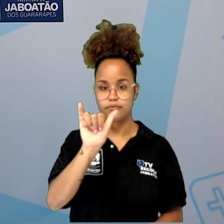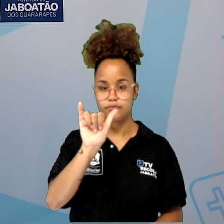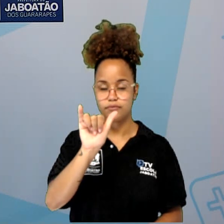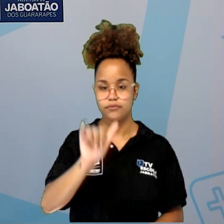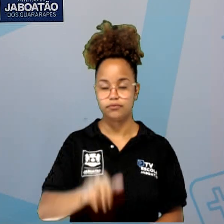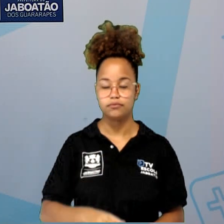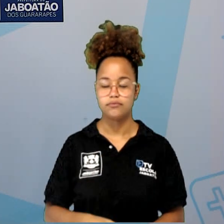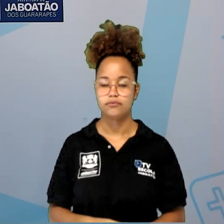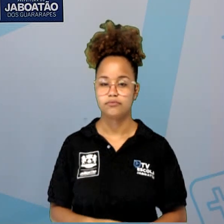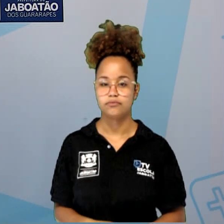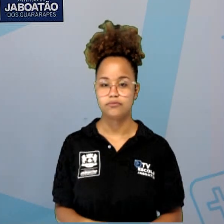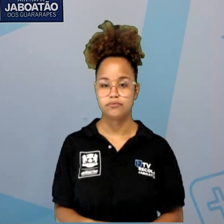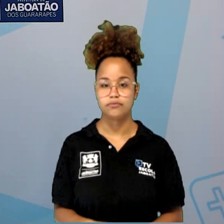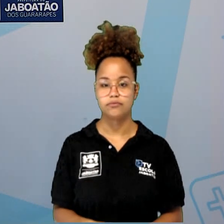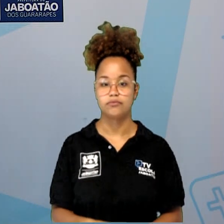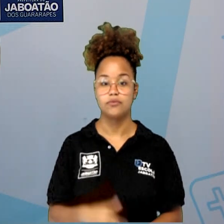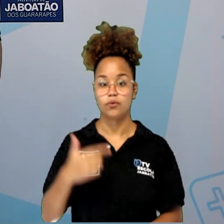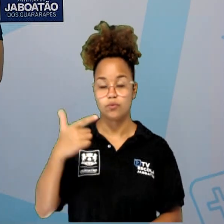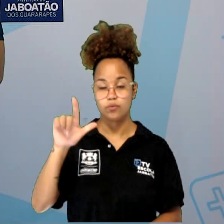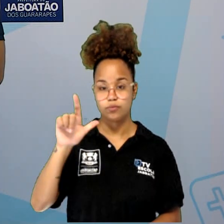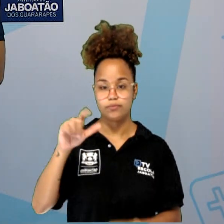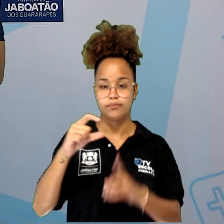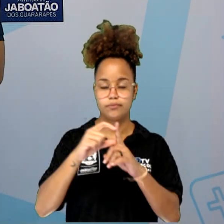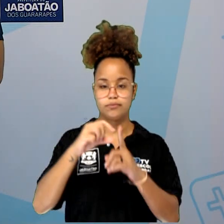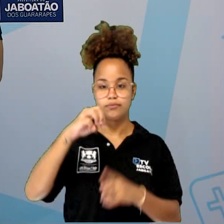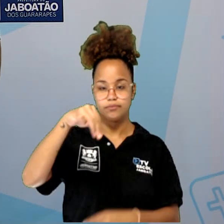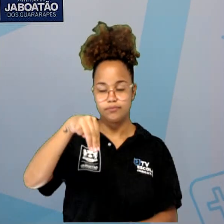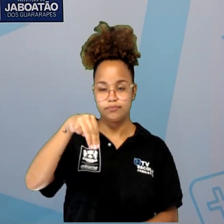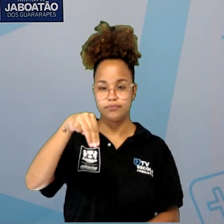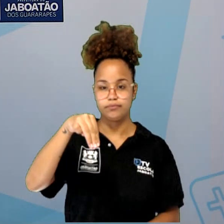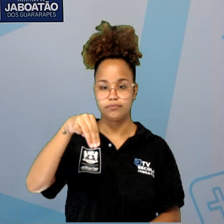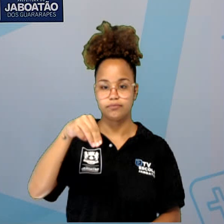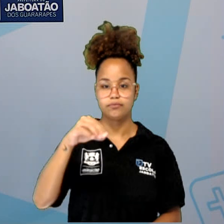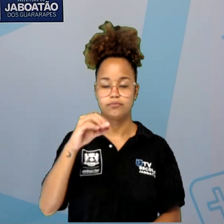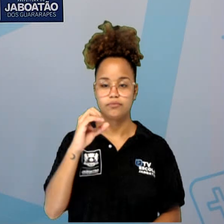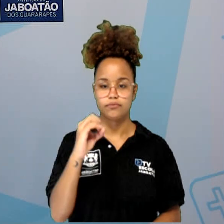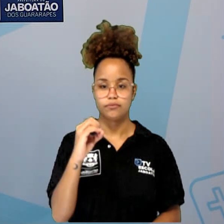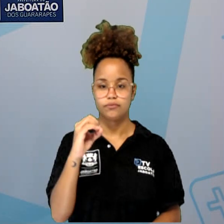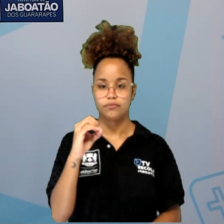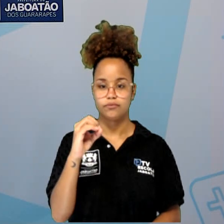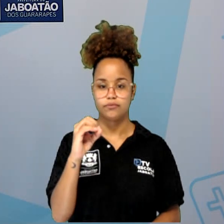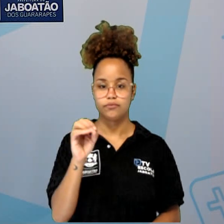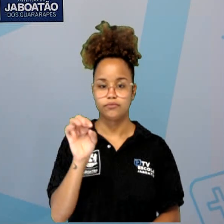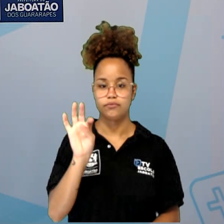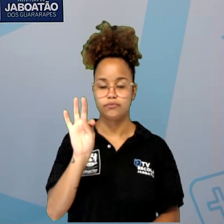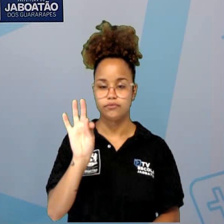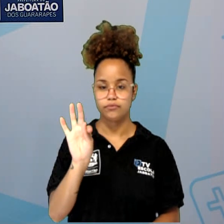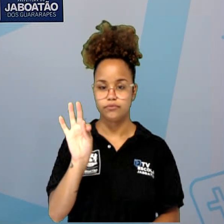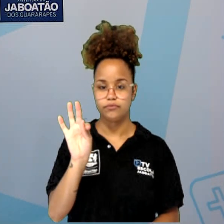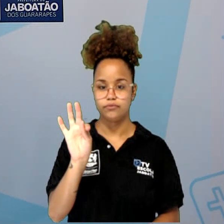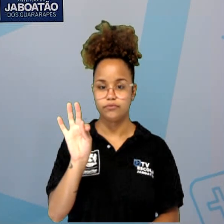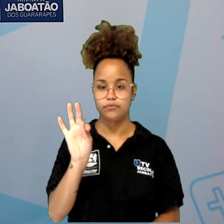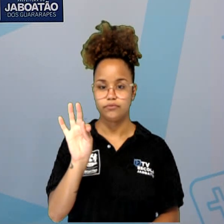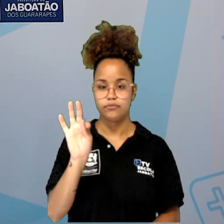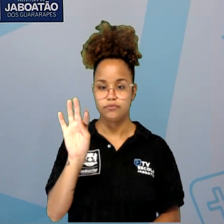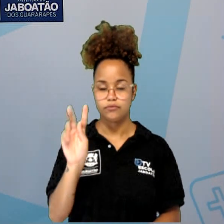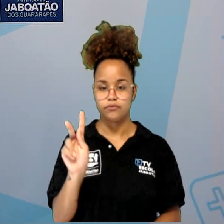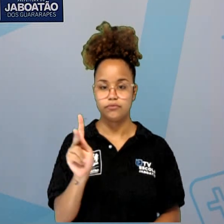Y. Mother. M, O,